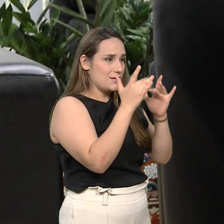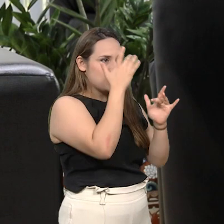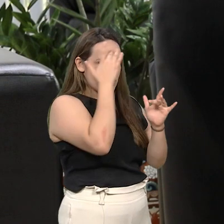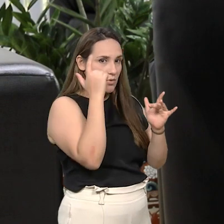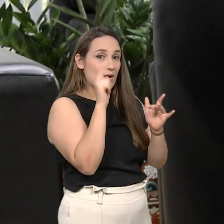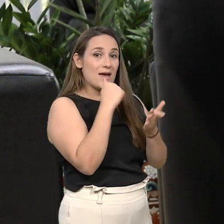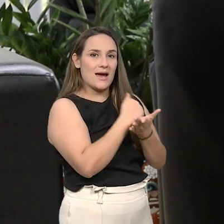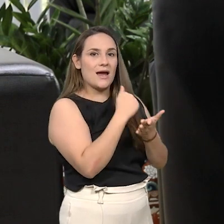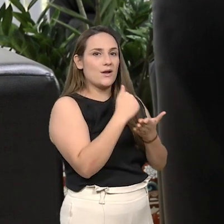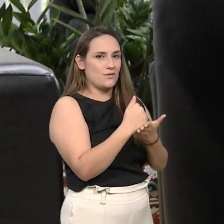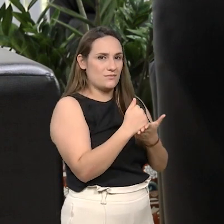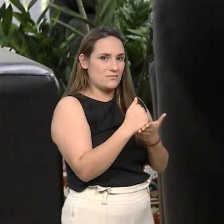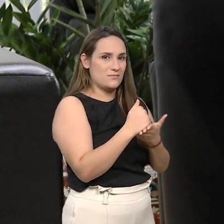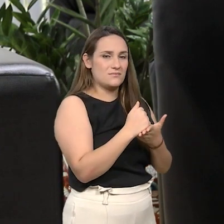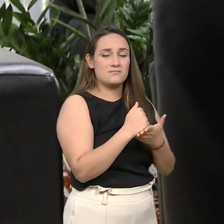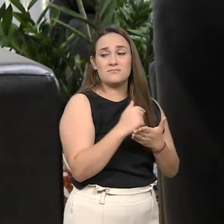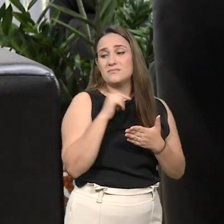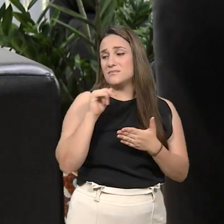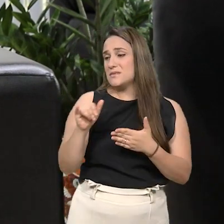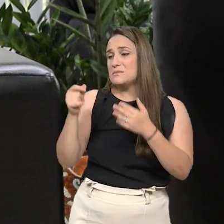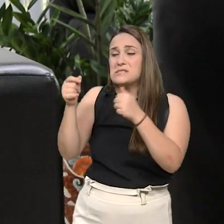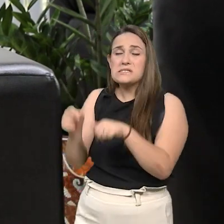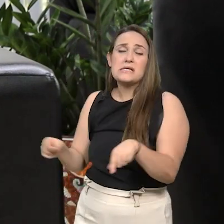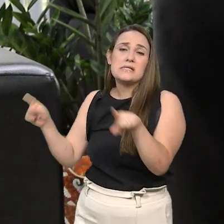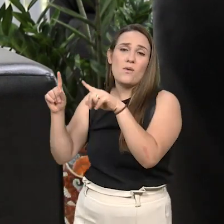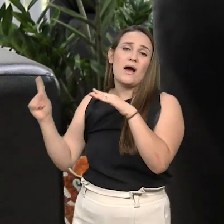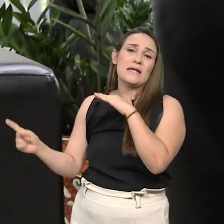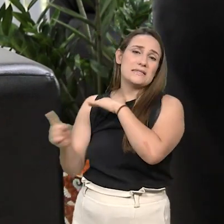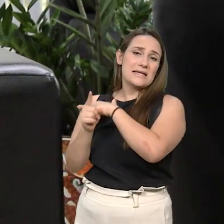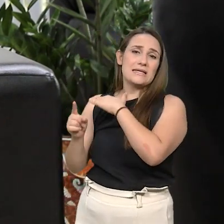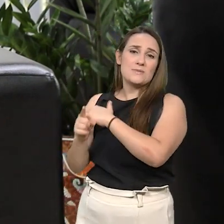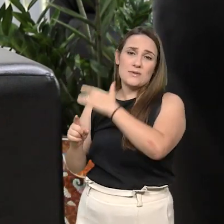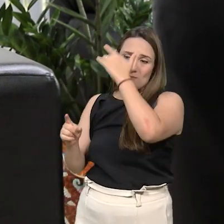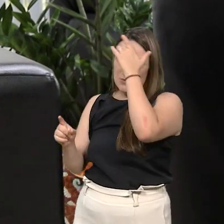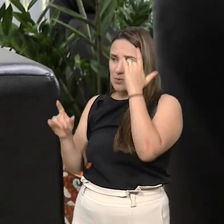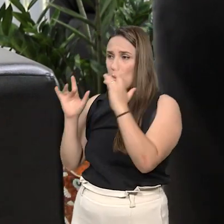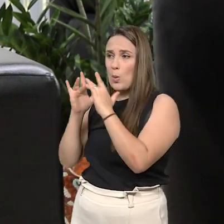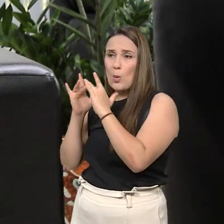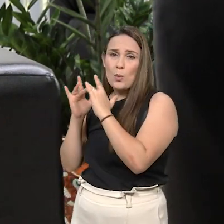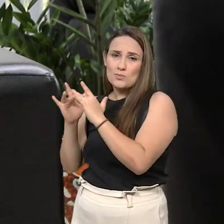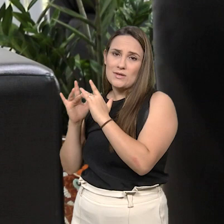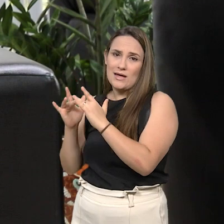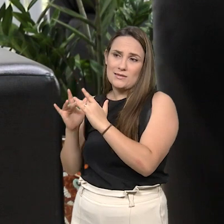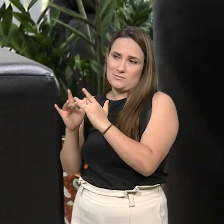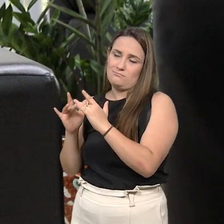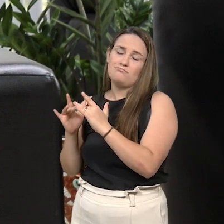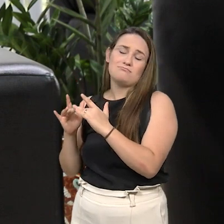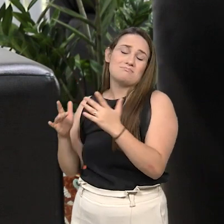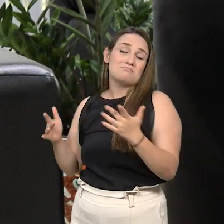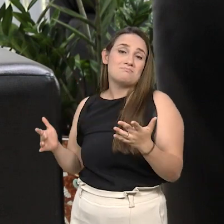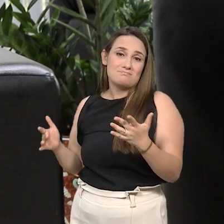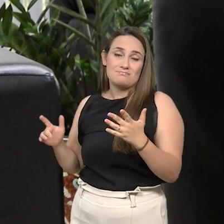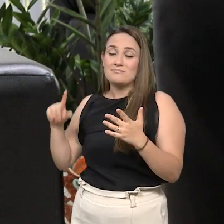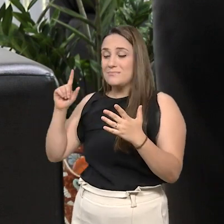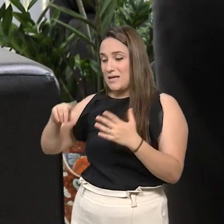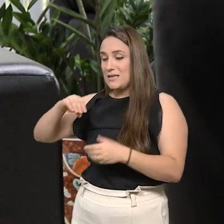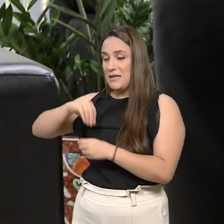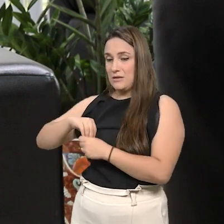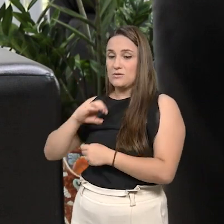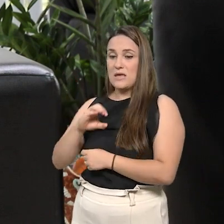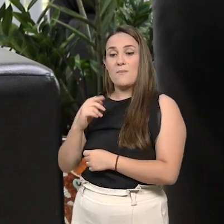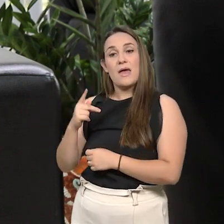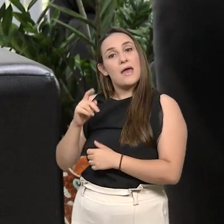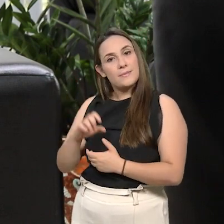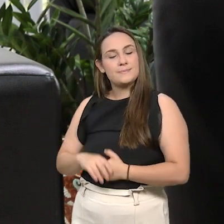são os cartórios. Aquilo que não precisa ser fisicamente na presença ou que não é urgente é na Central de